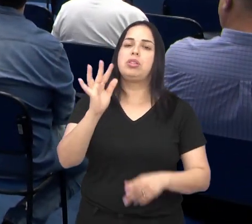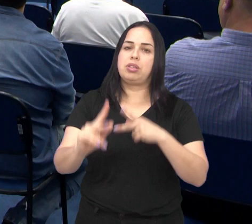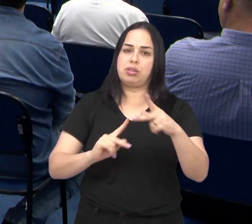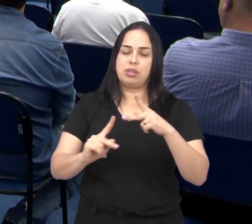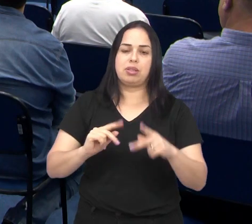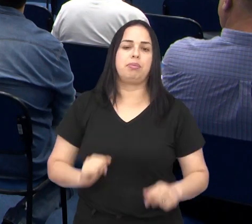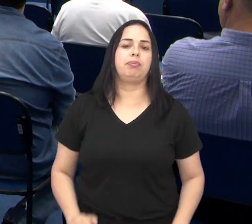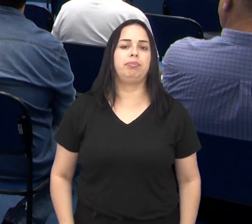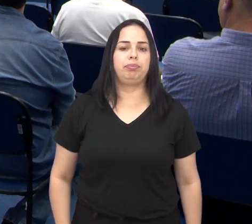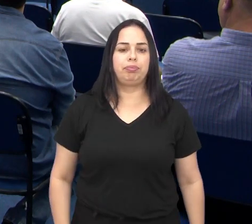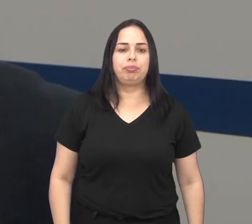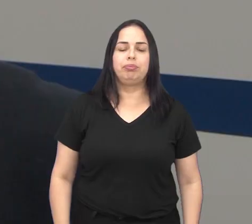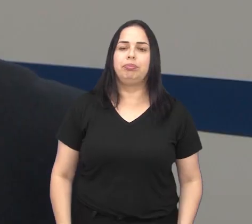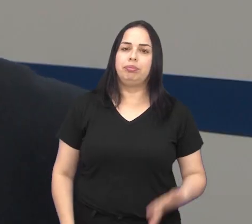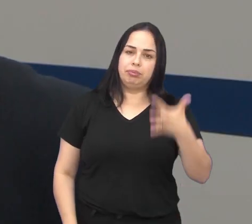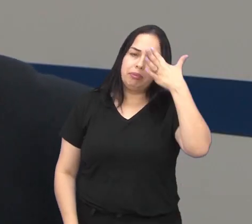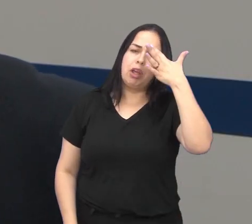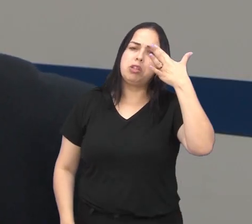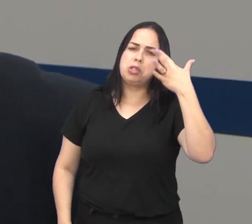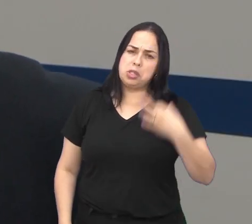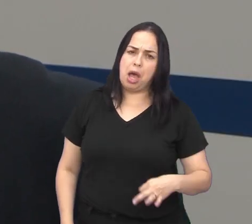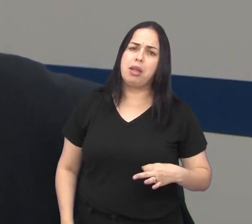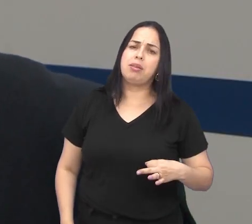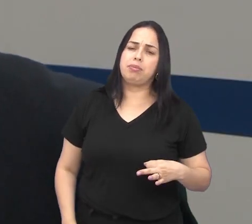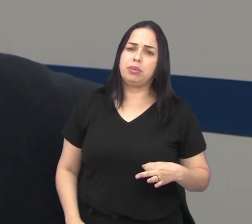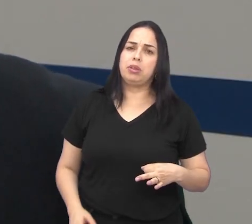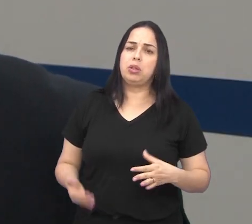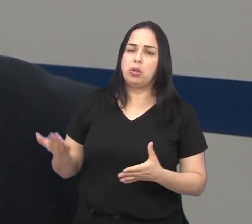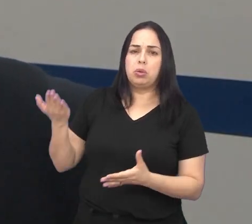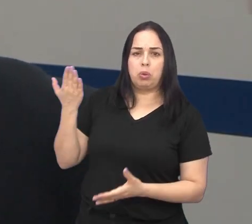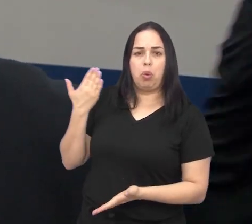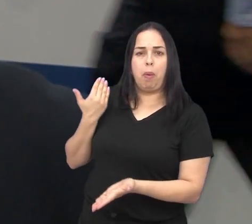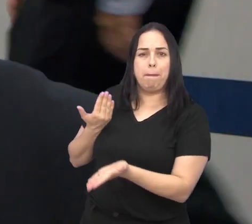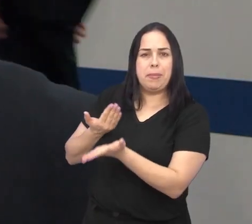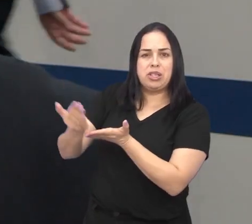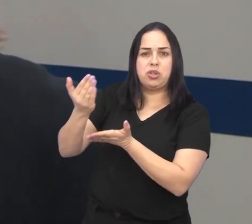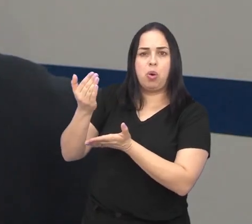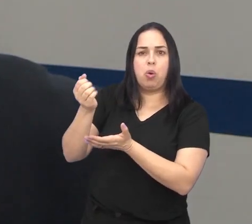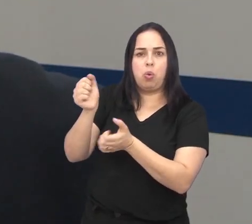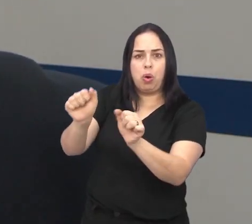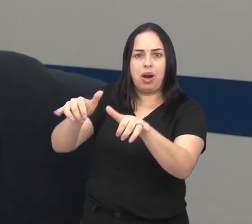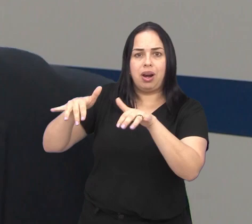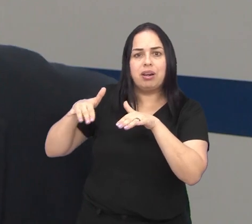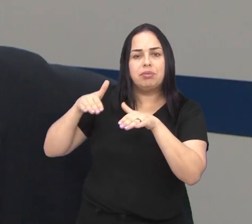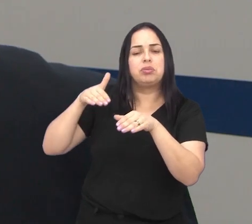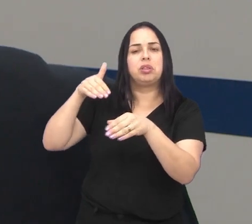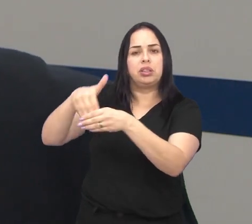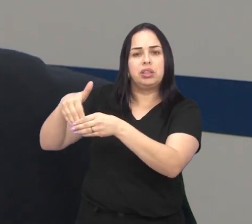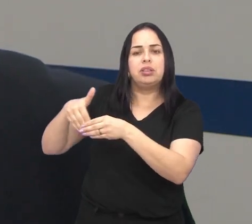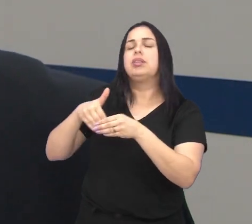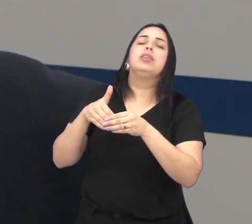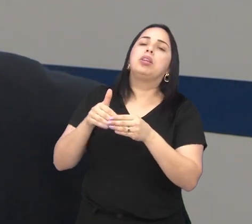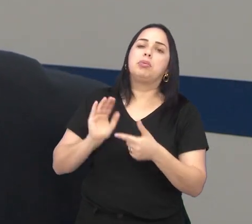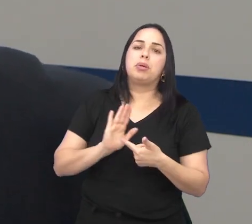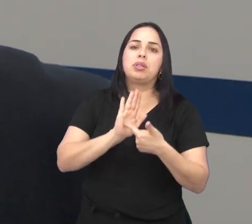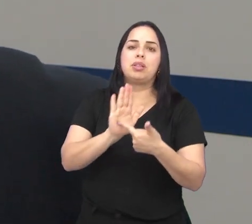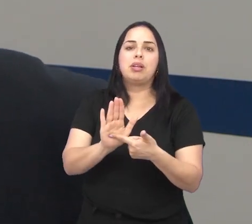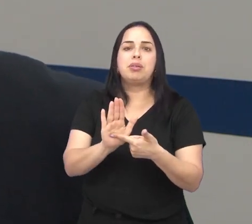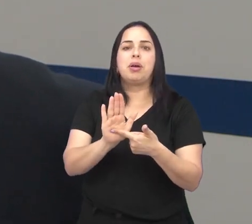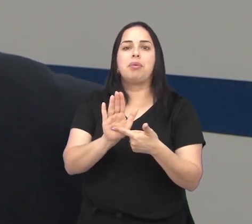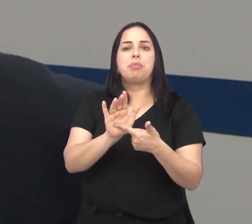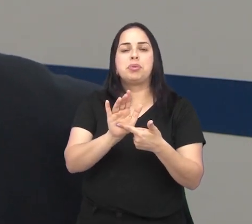atenda a toda a população. Sem dúvida, inclusive no início das audiências desse ano, nós trouxemos alguns exemplos